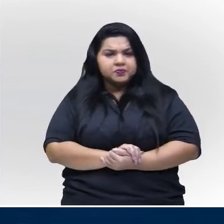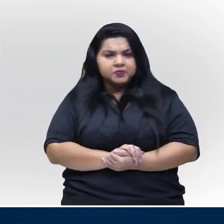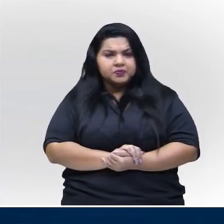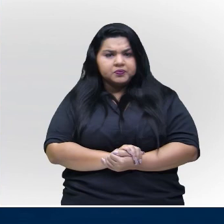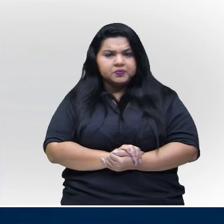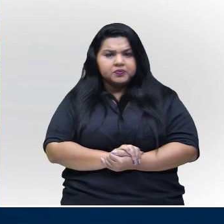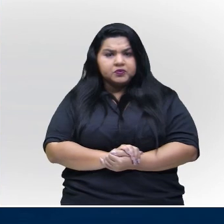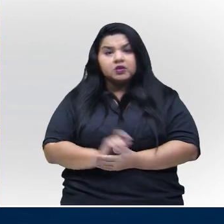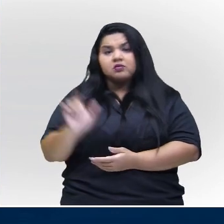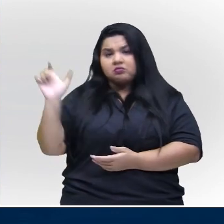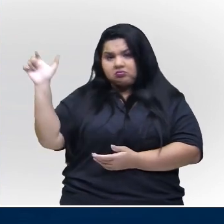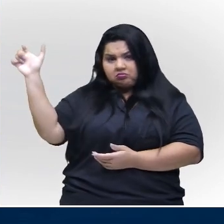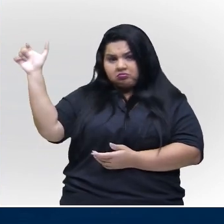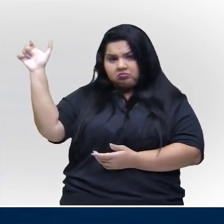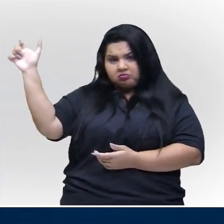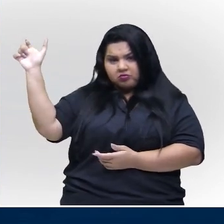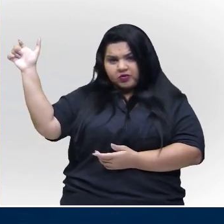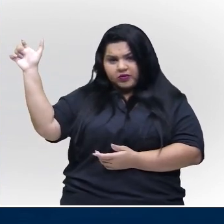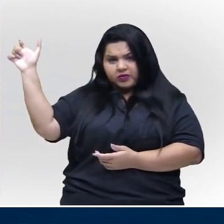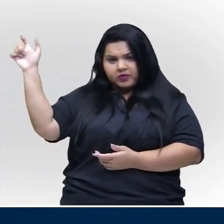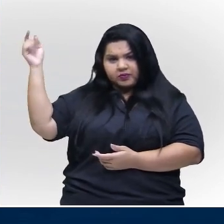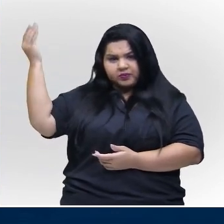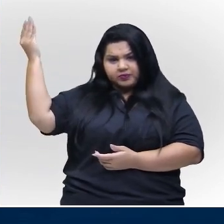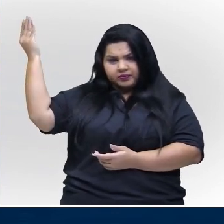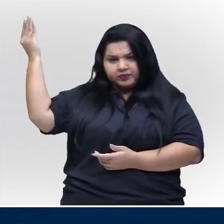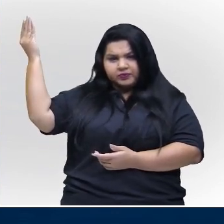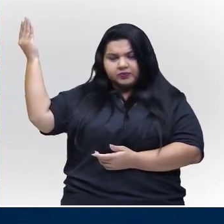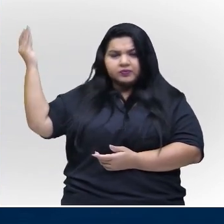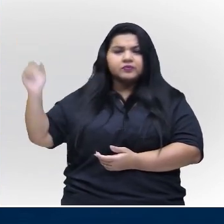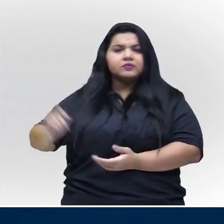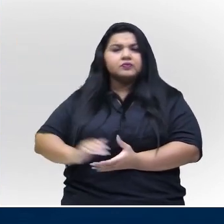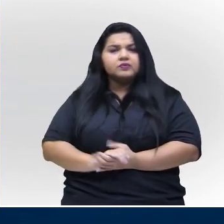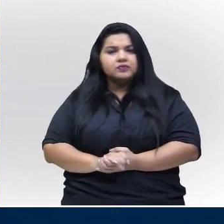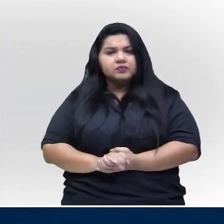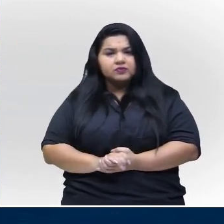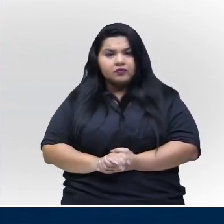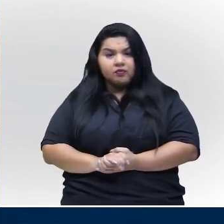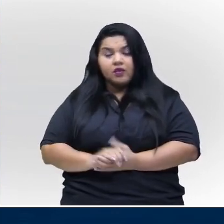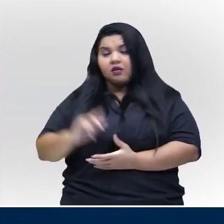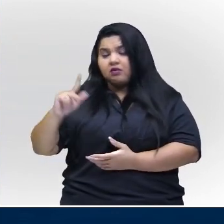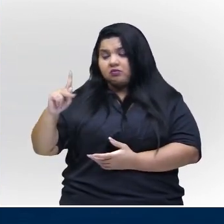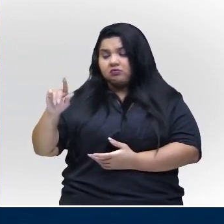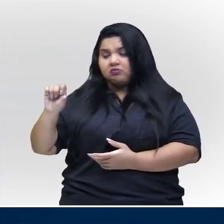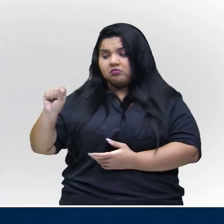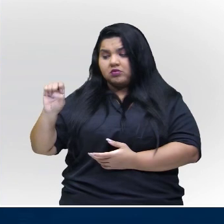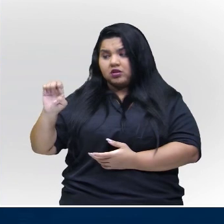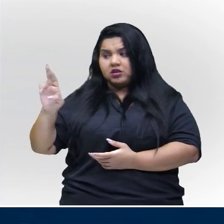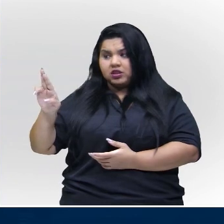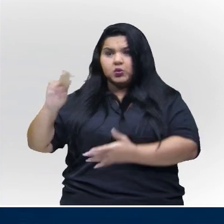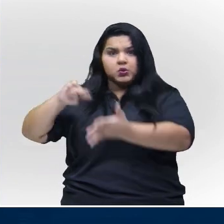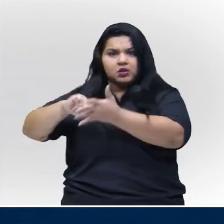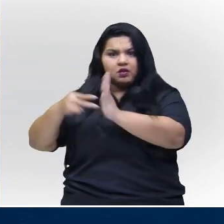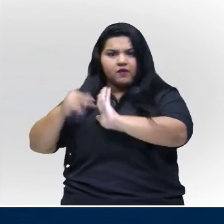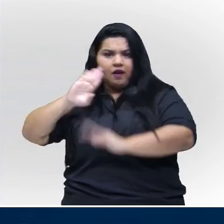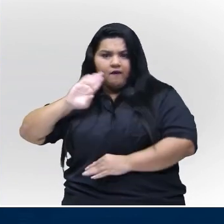Então, pseudópodes, essa palavra aqui que a gente está observando, olha só. Pseudo quer dizer falso